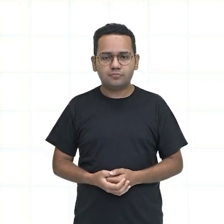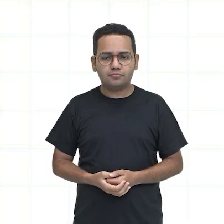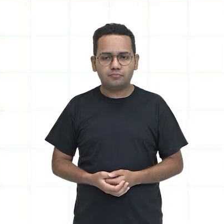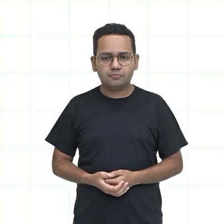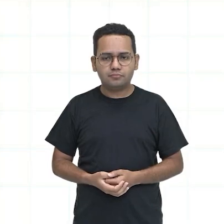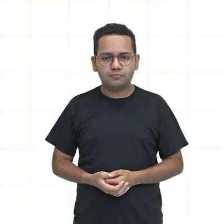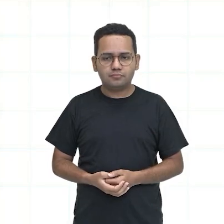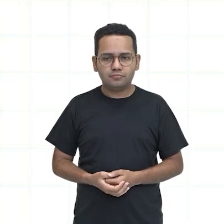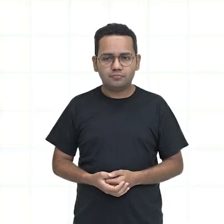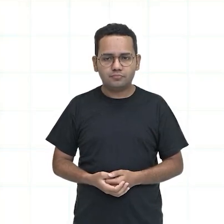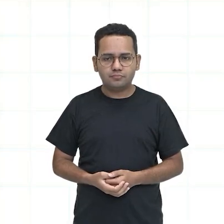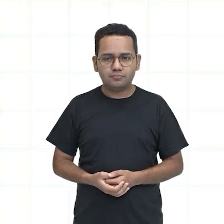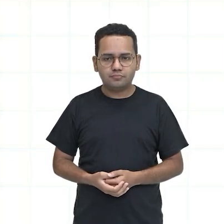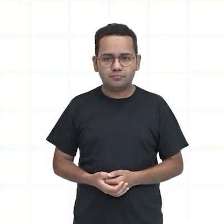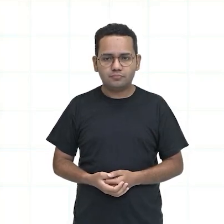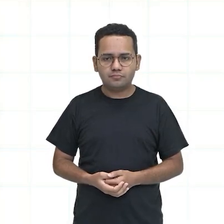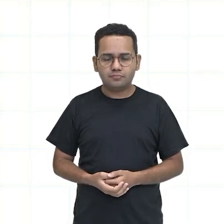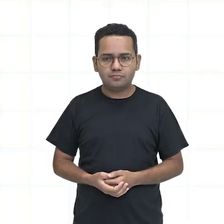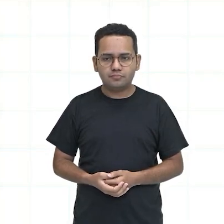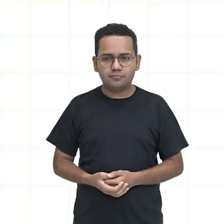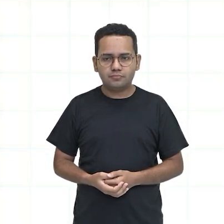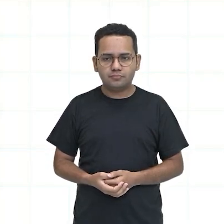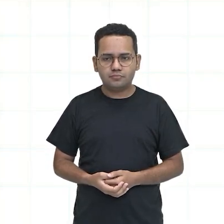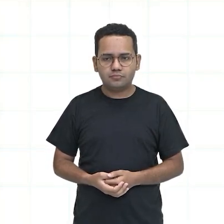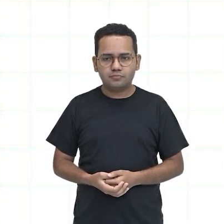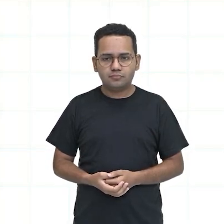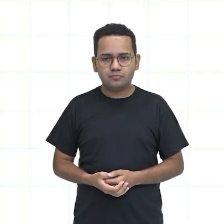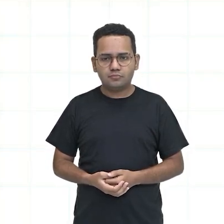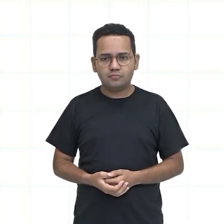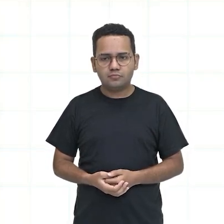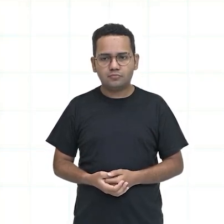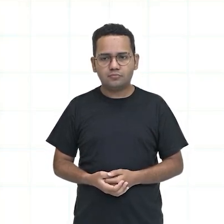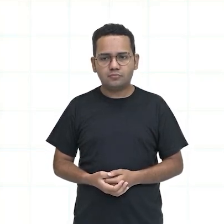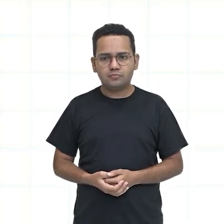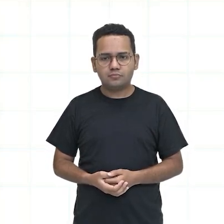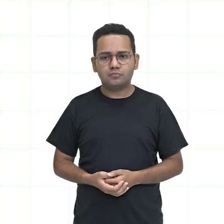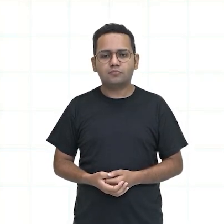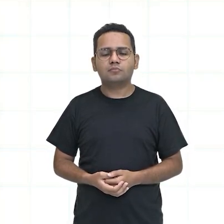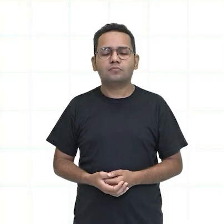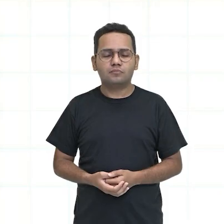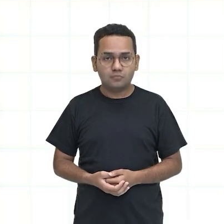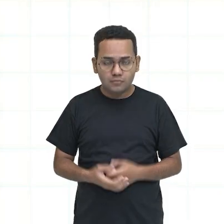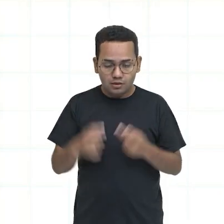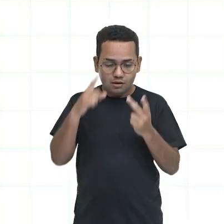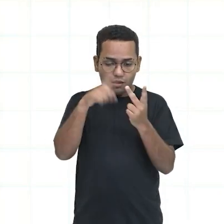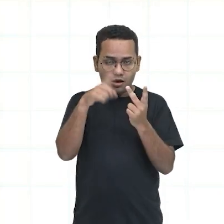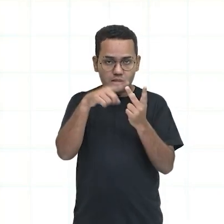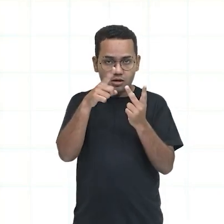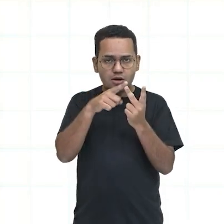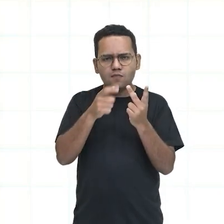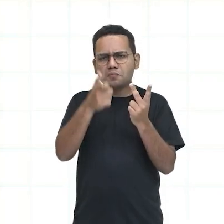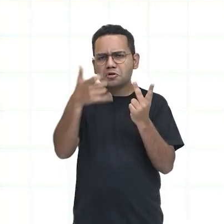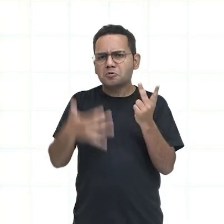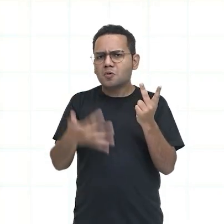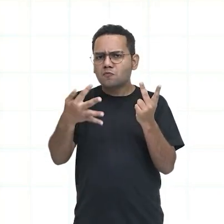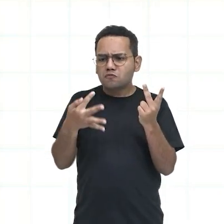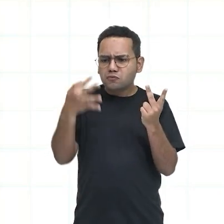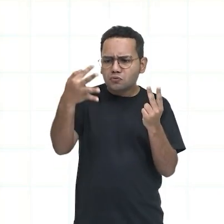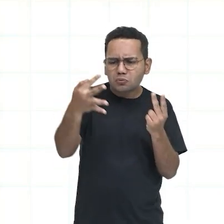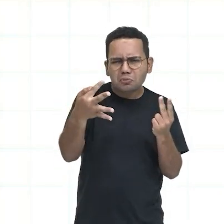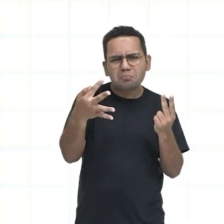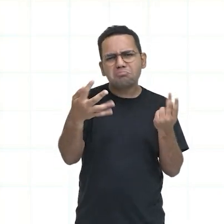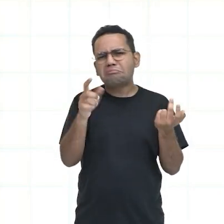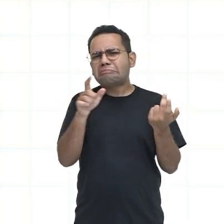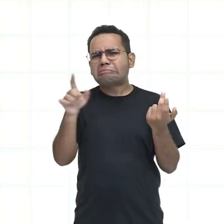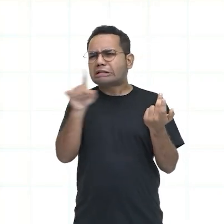Qual é a estrutura? Esta é usada para falar sobre situações futuras que não são reais. Do tipo 1, eu